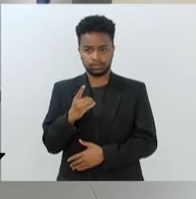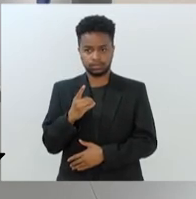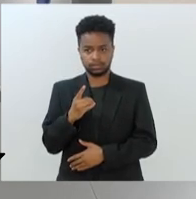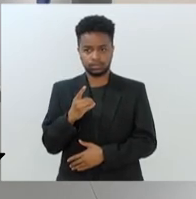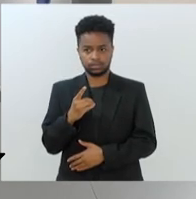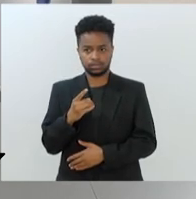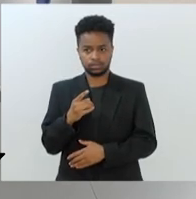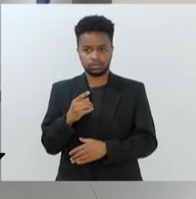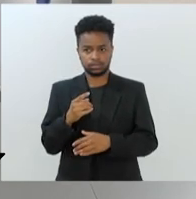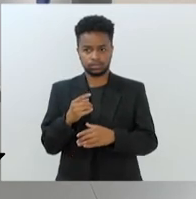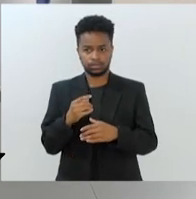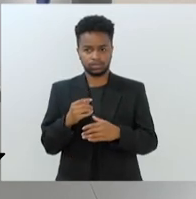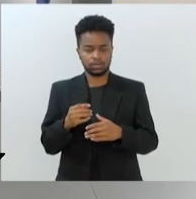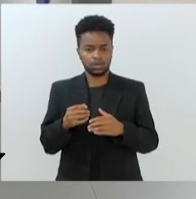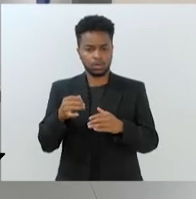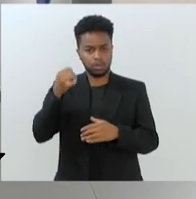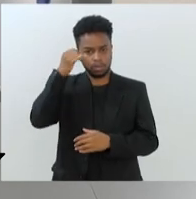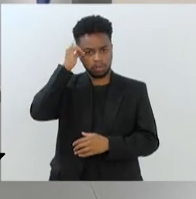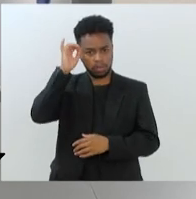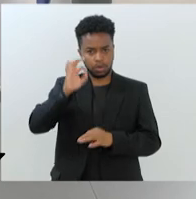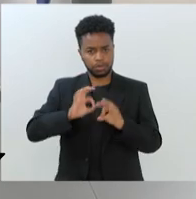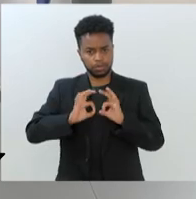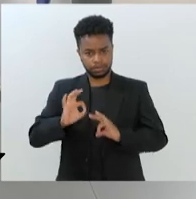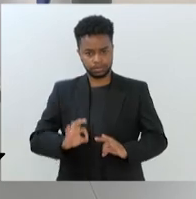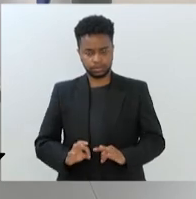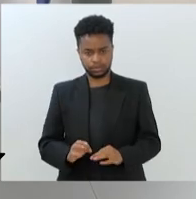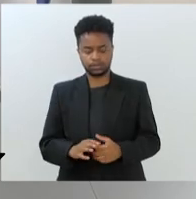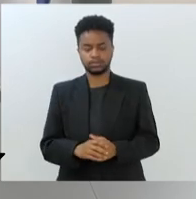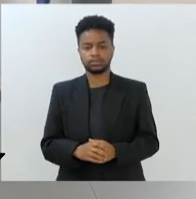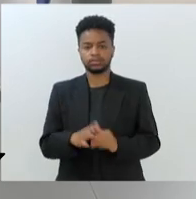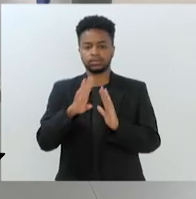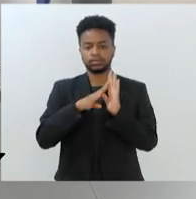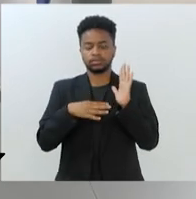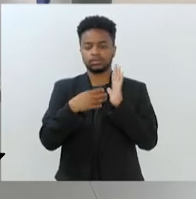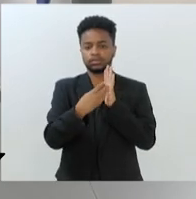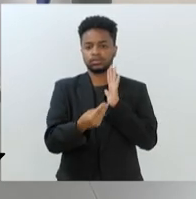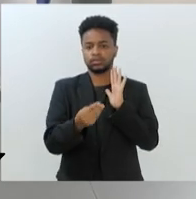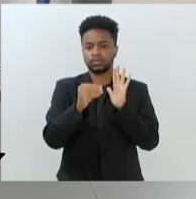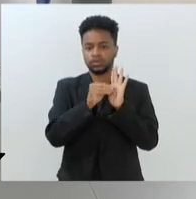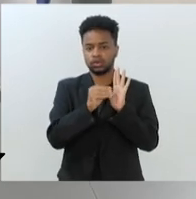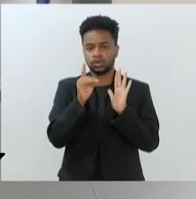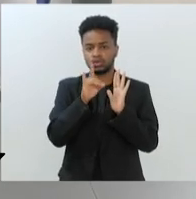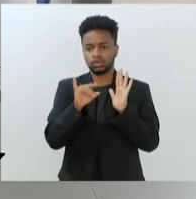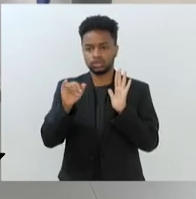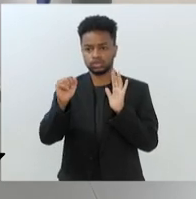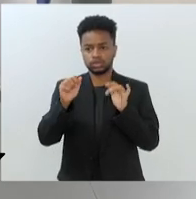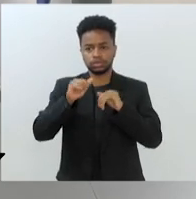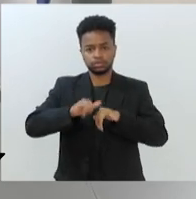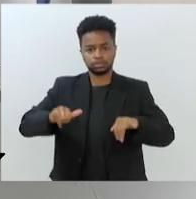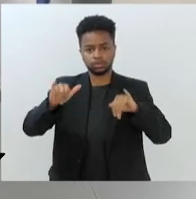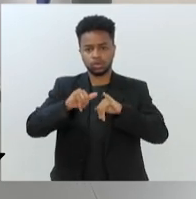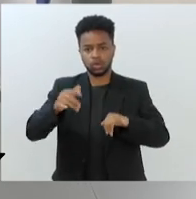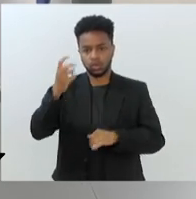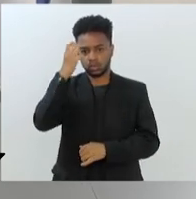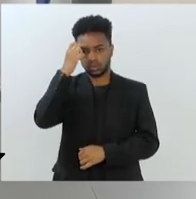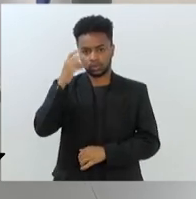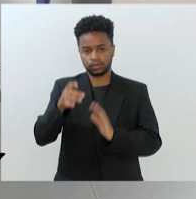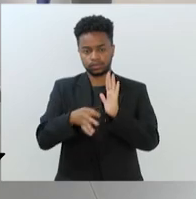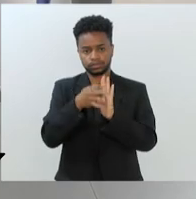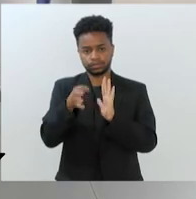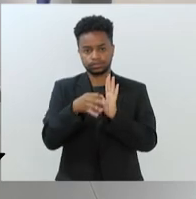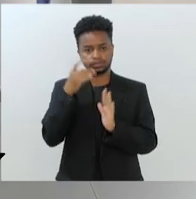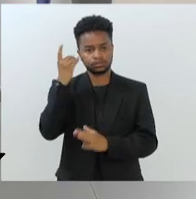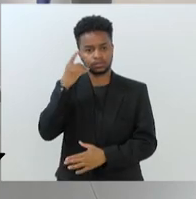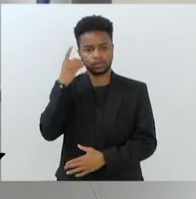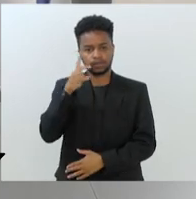e o mineiro pau, e inclui no calendário oficial do Estado do Rio de Janeiro o dia dessas manifestações culturais. Para aparecer, deputado